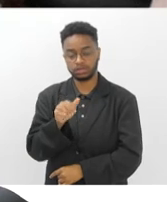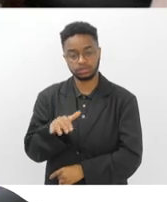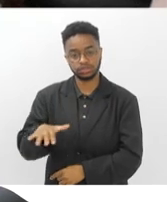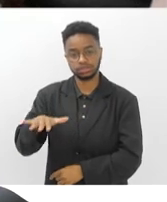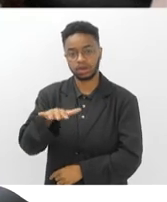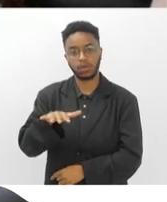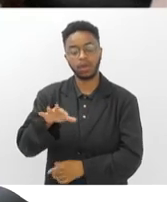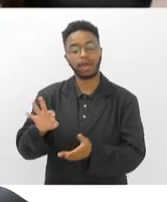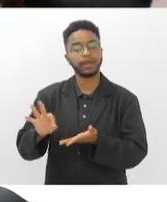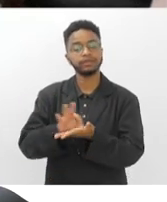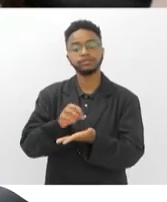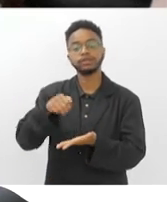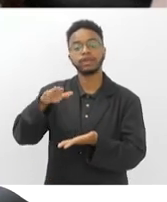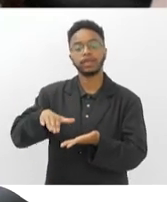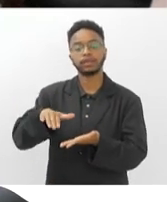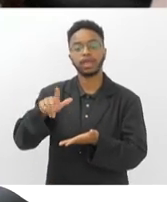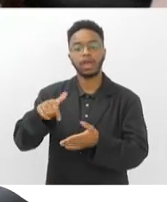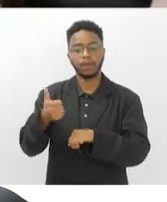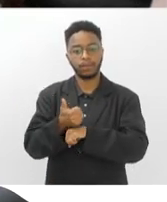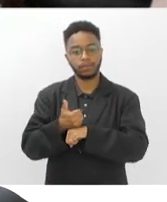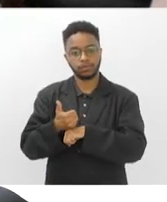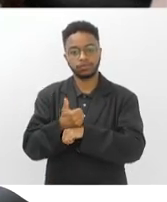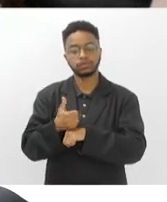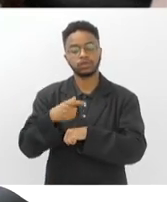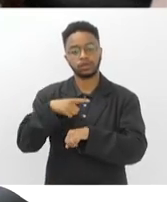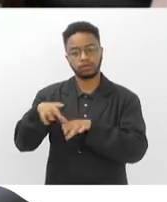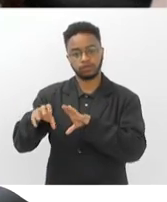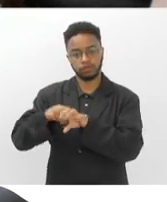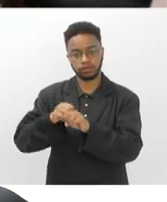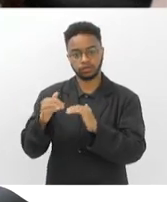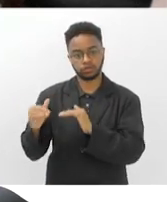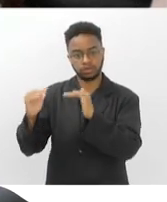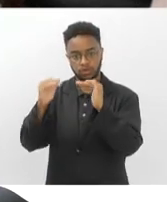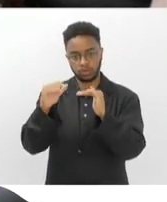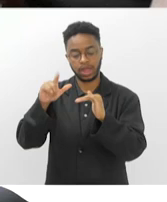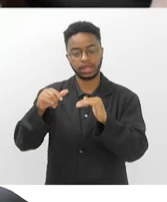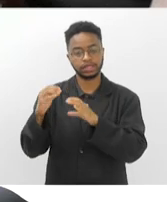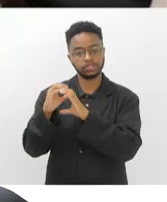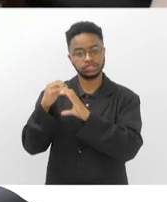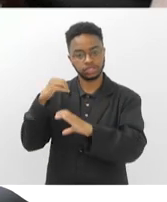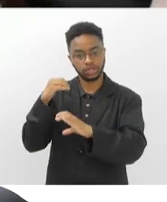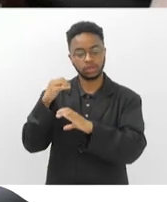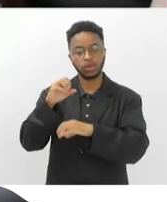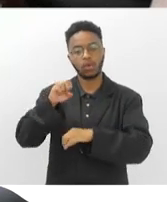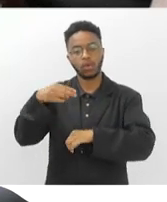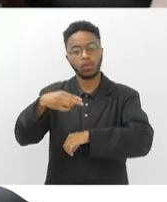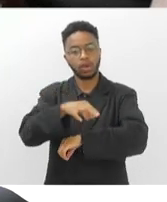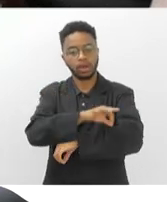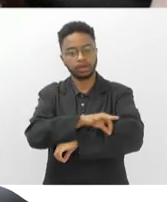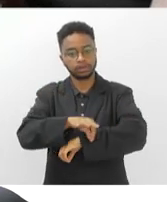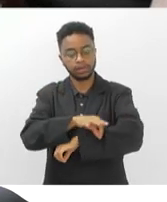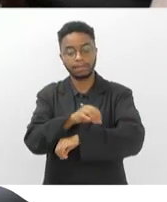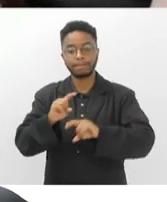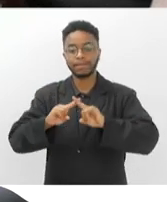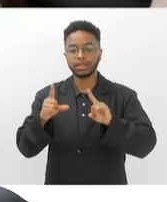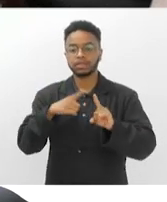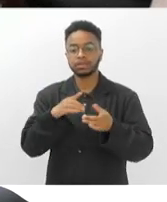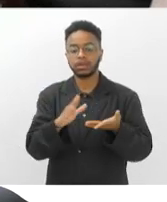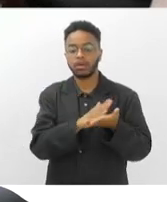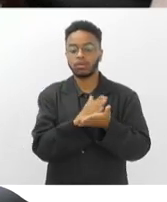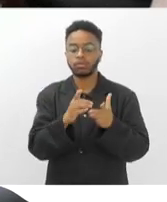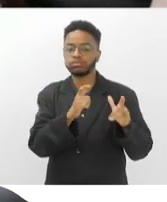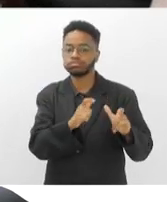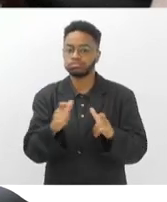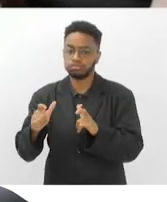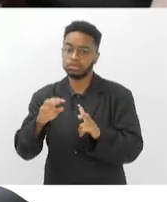assina é o profissional de nível superior, engenheiro ou arquiteto. Mas tem partes desse prédio que